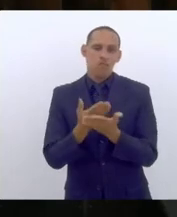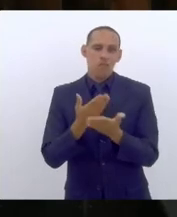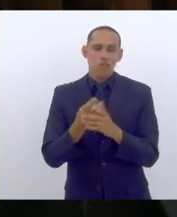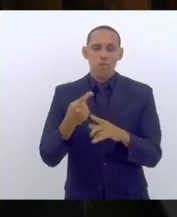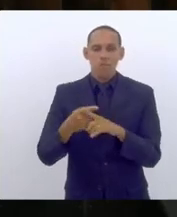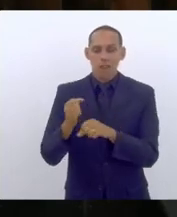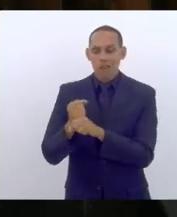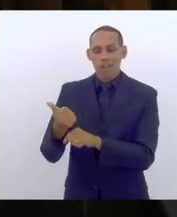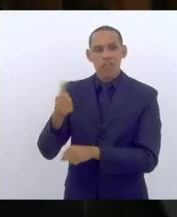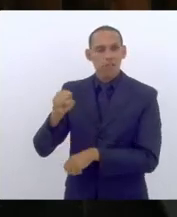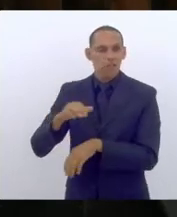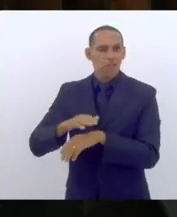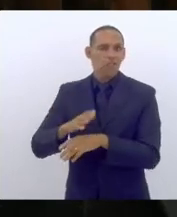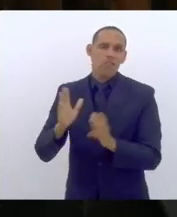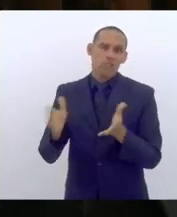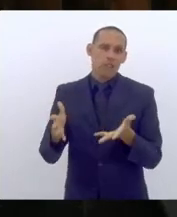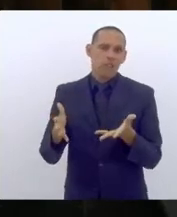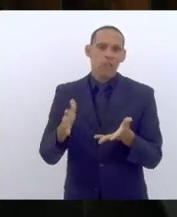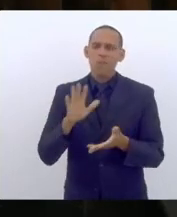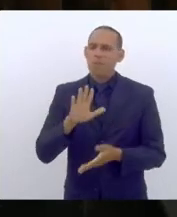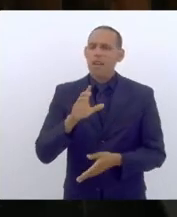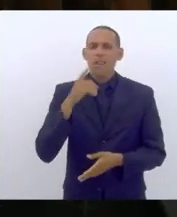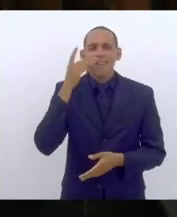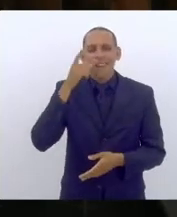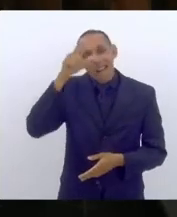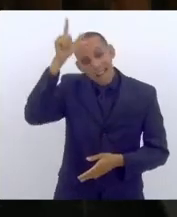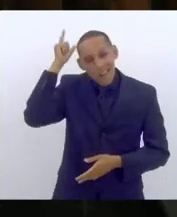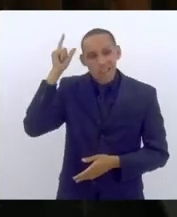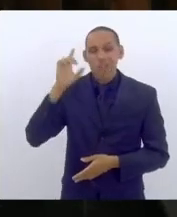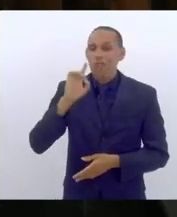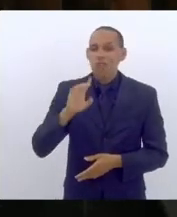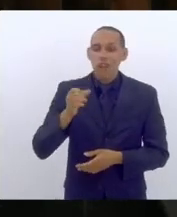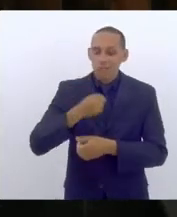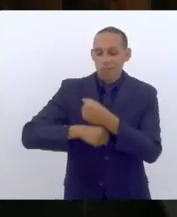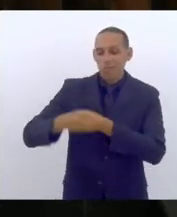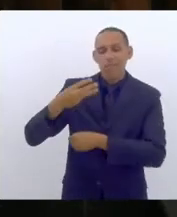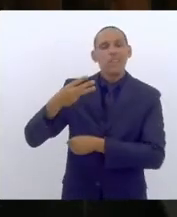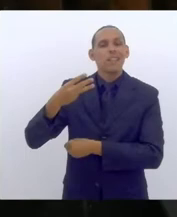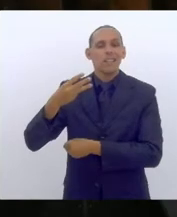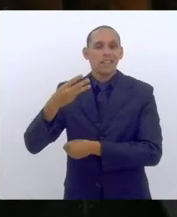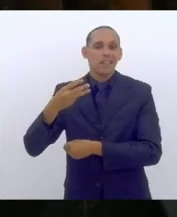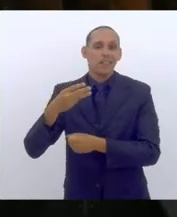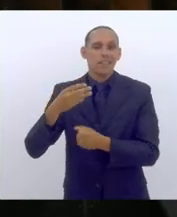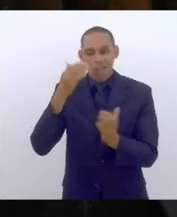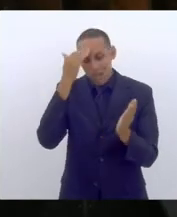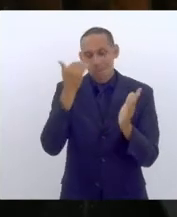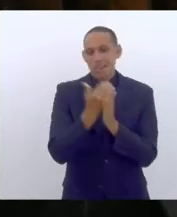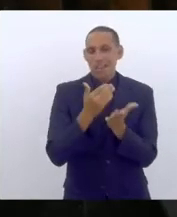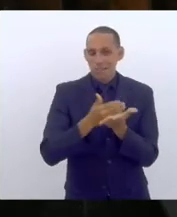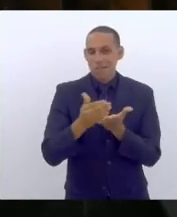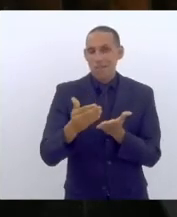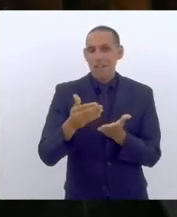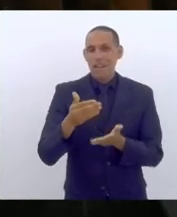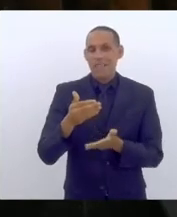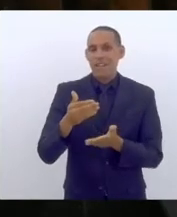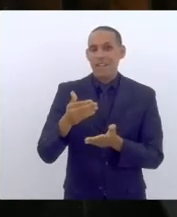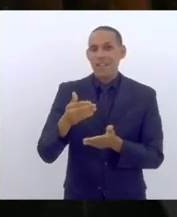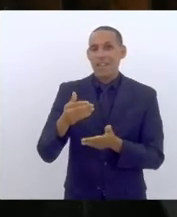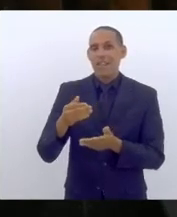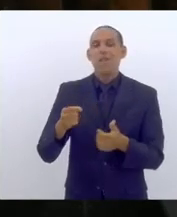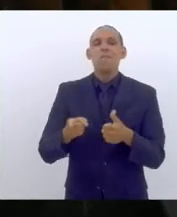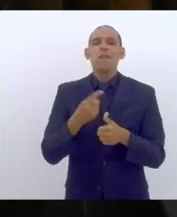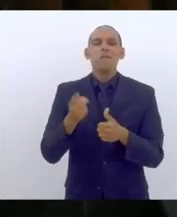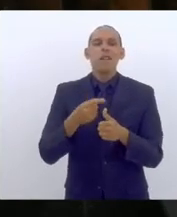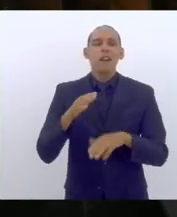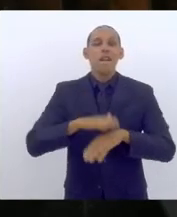mais Deputado Luiz Paulo só começou a ser cumprida há três anos atrás depois de 15 anos do cumpra-se é realmente